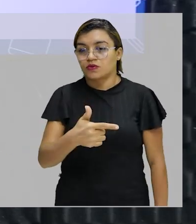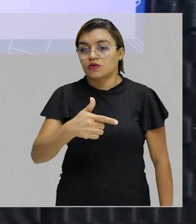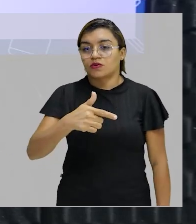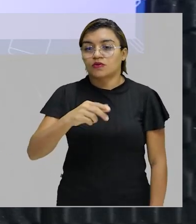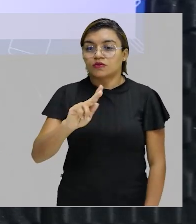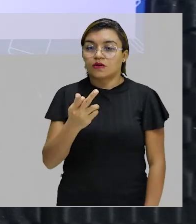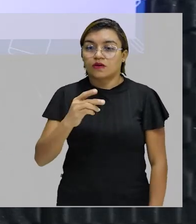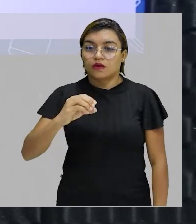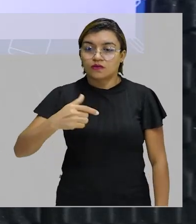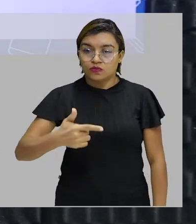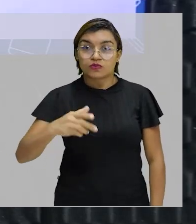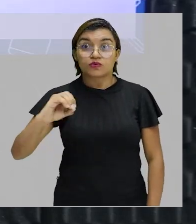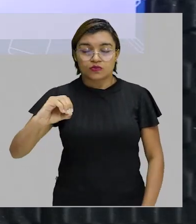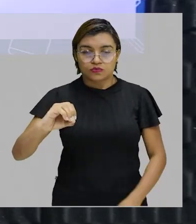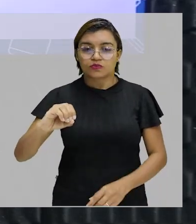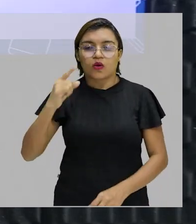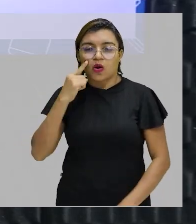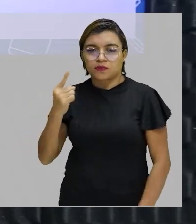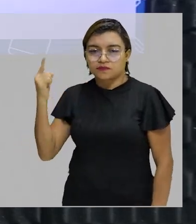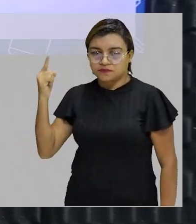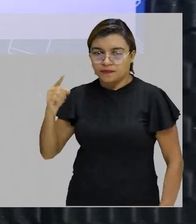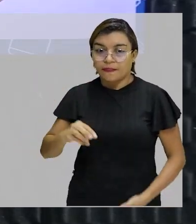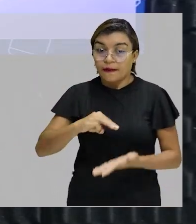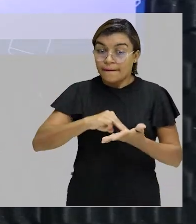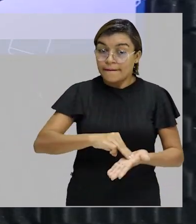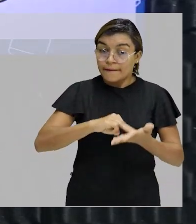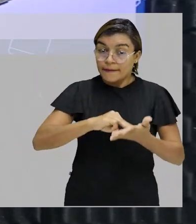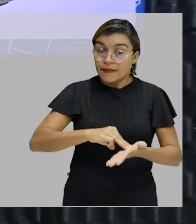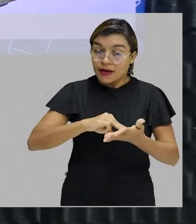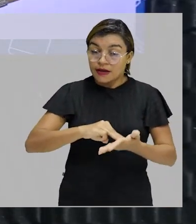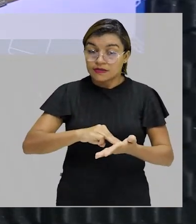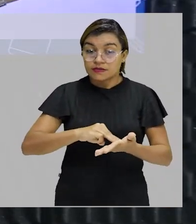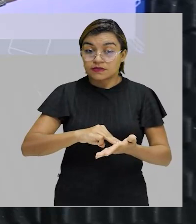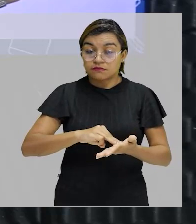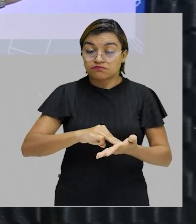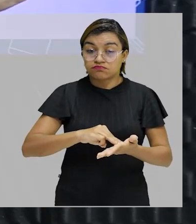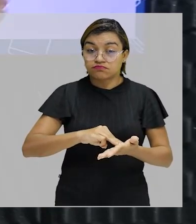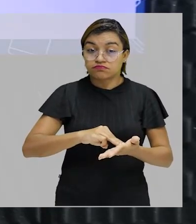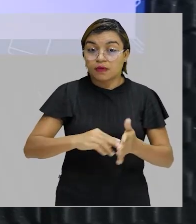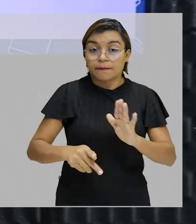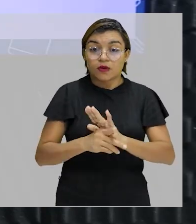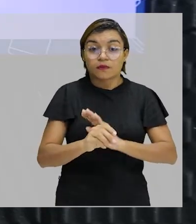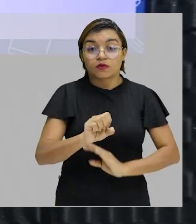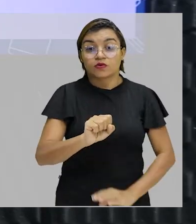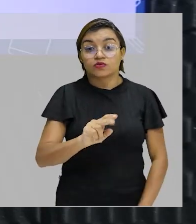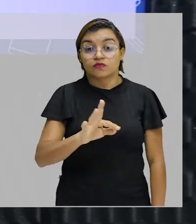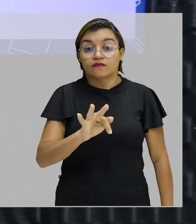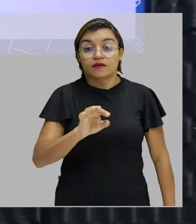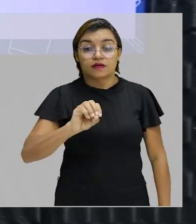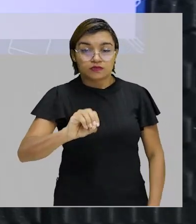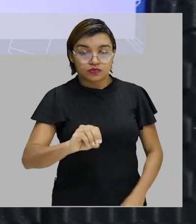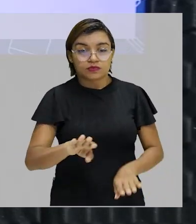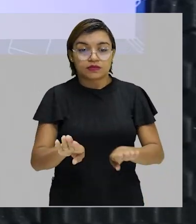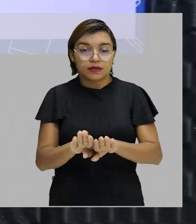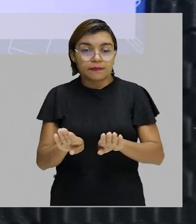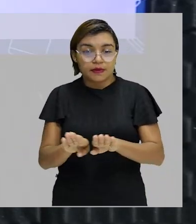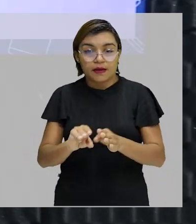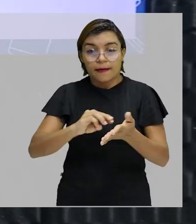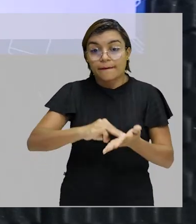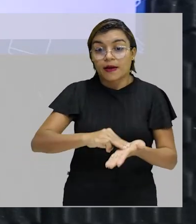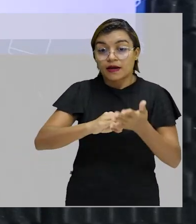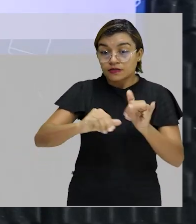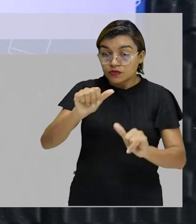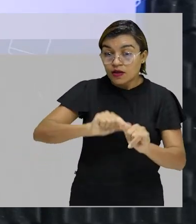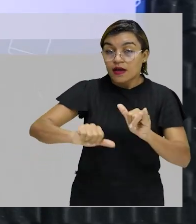sódio formada, o sulfato de sódio é o Na2SO4, e a massa do reagente